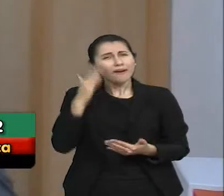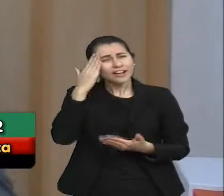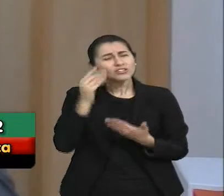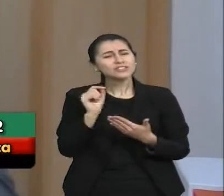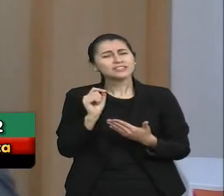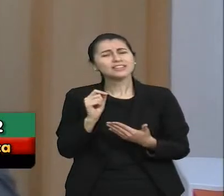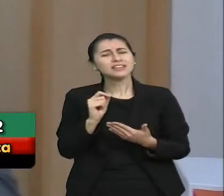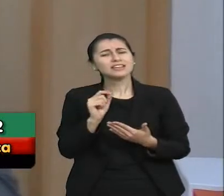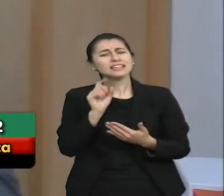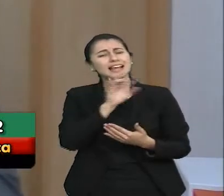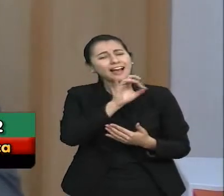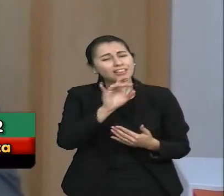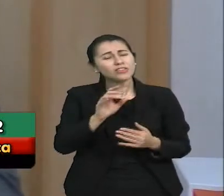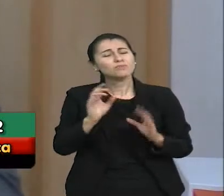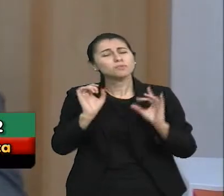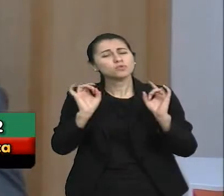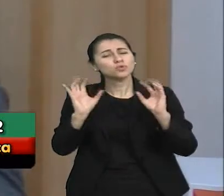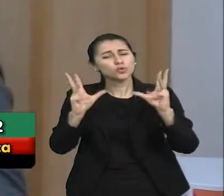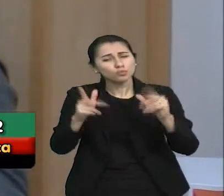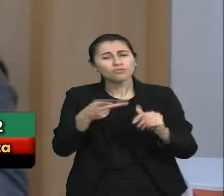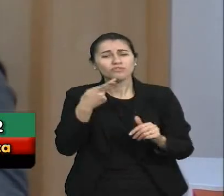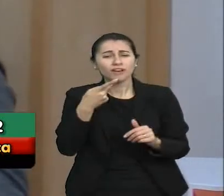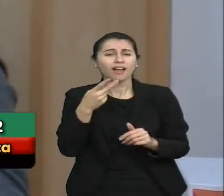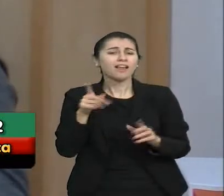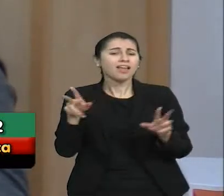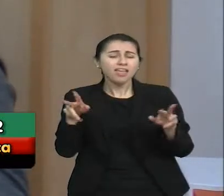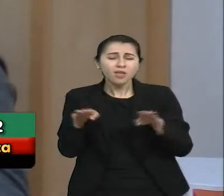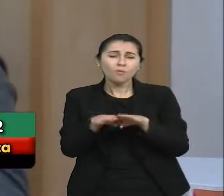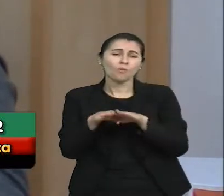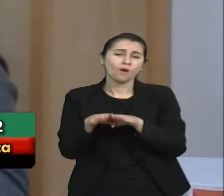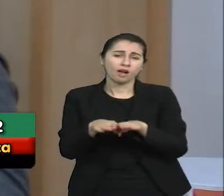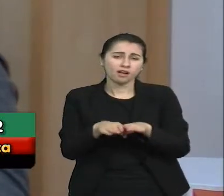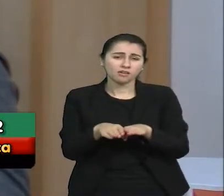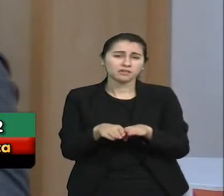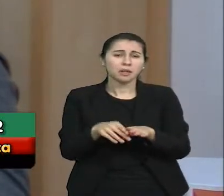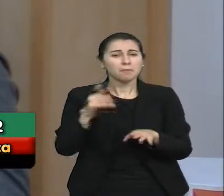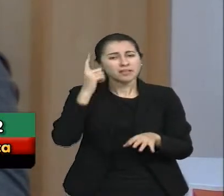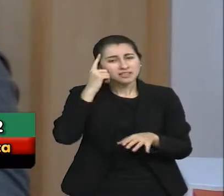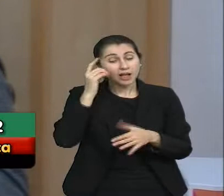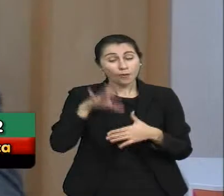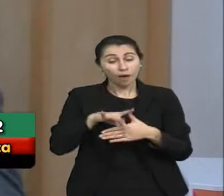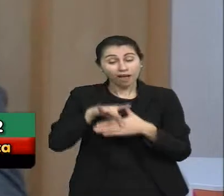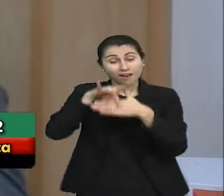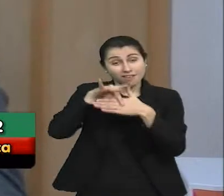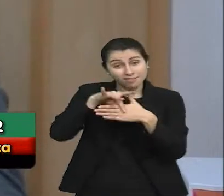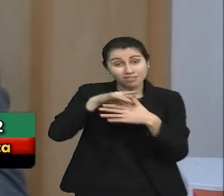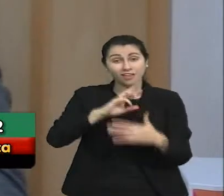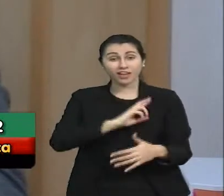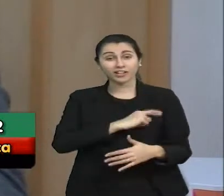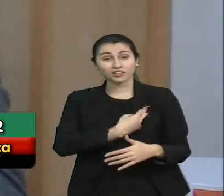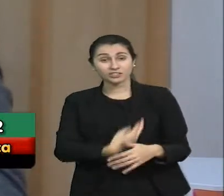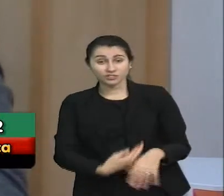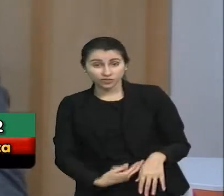líder religioso. Qualquer líder religioso ele teria que pensar assim. Ele teria que abrir a porta do seu